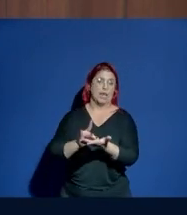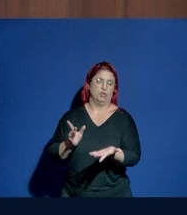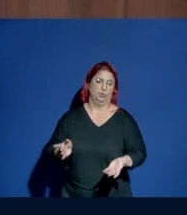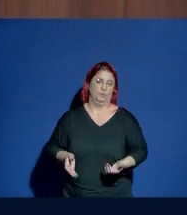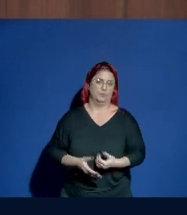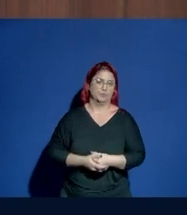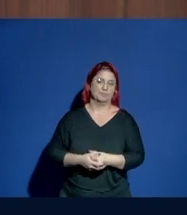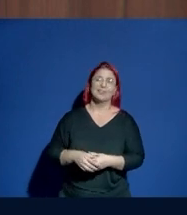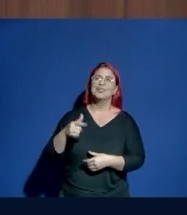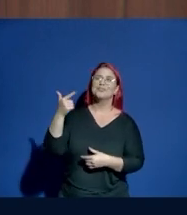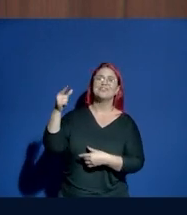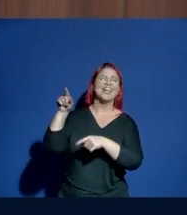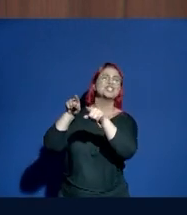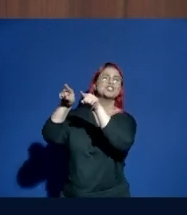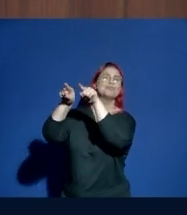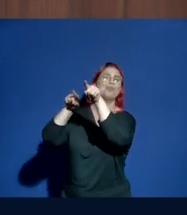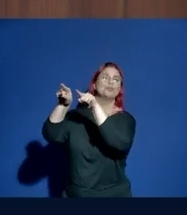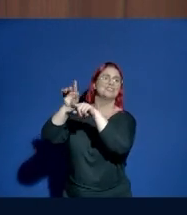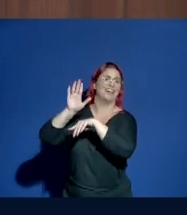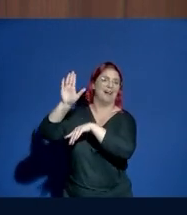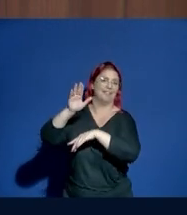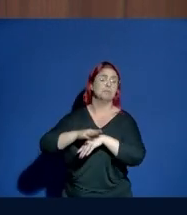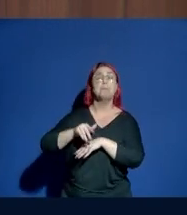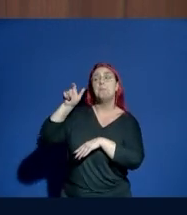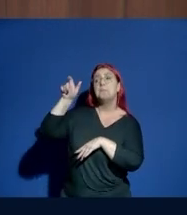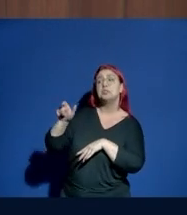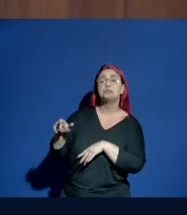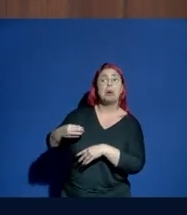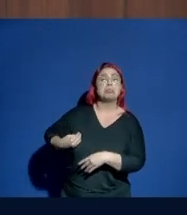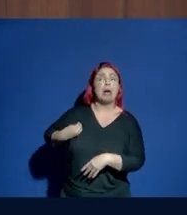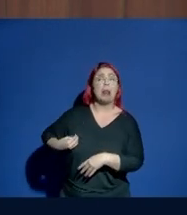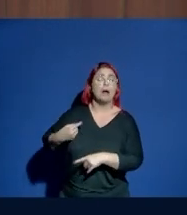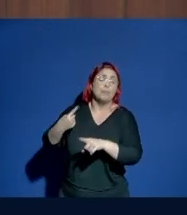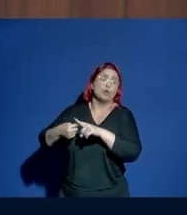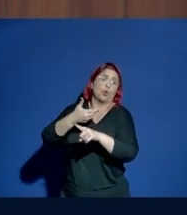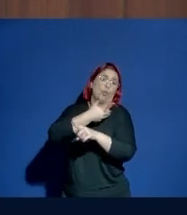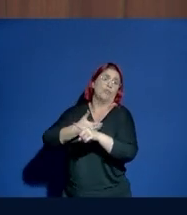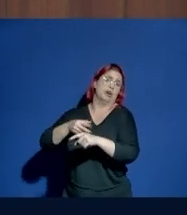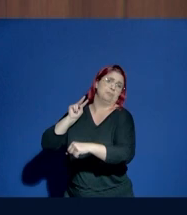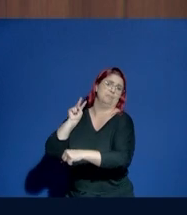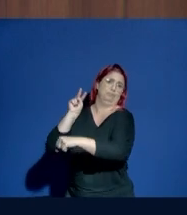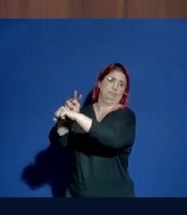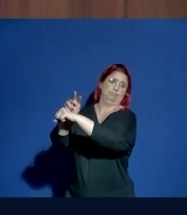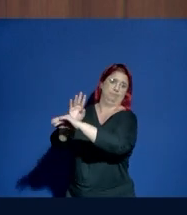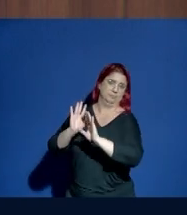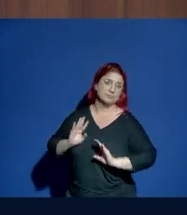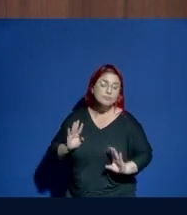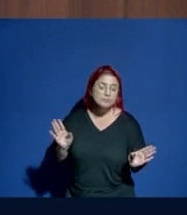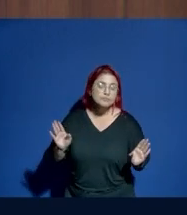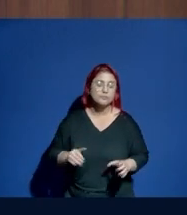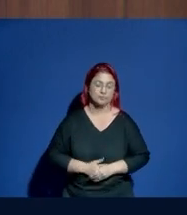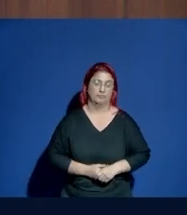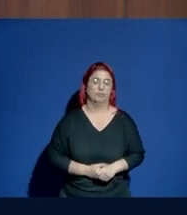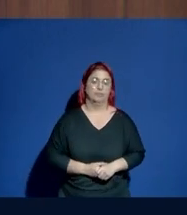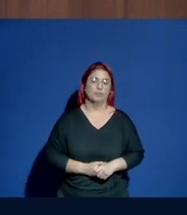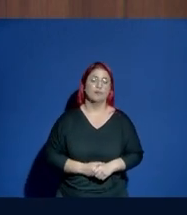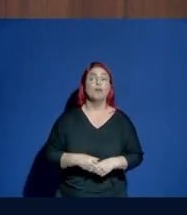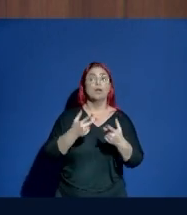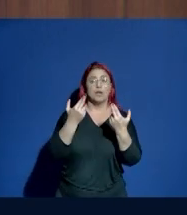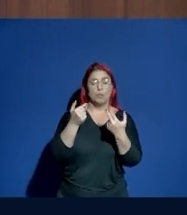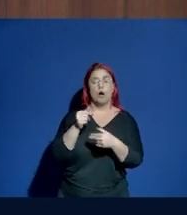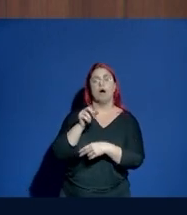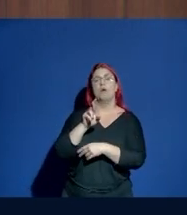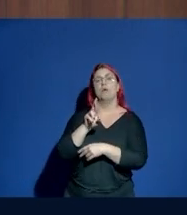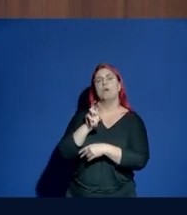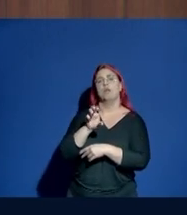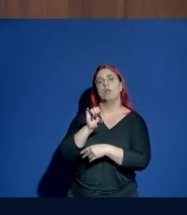tem ali disputa de mercado cidadão tá ali sobre a tutela do governo é uma coisa também no Reino Unido